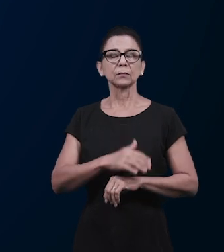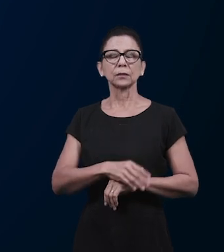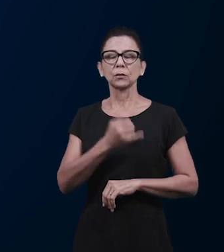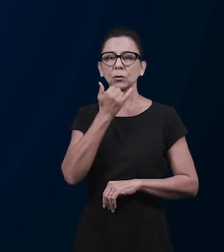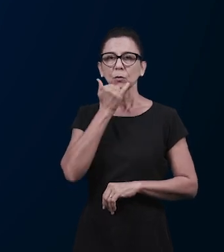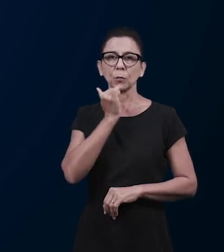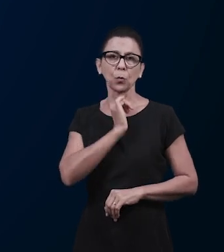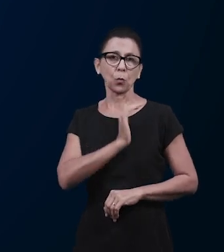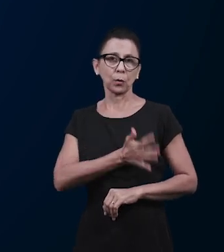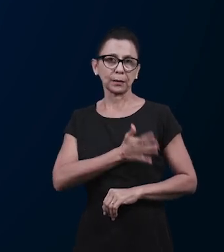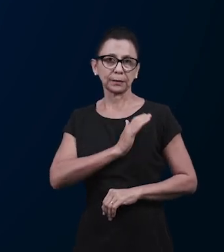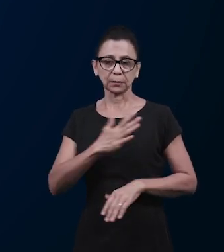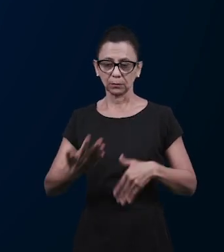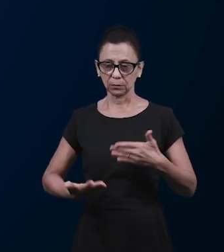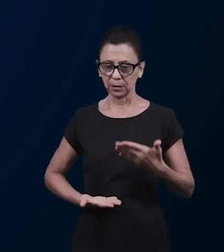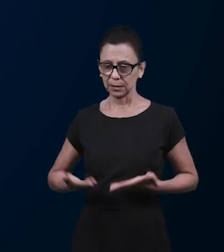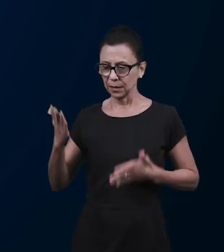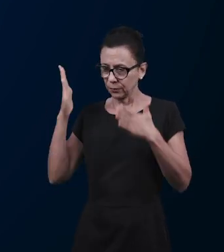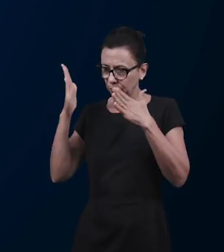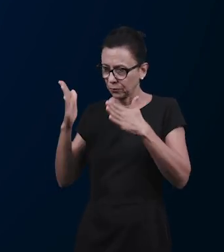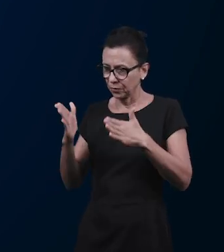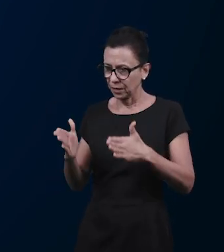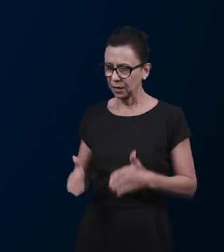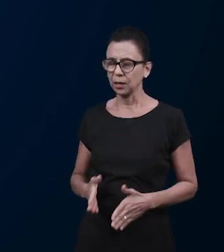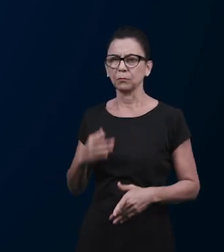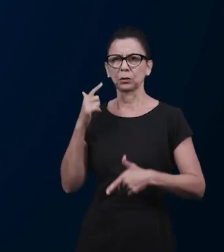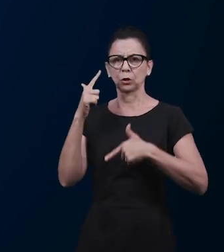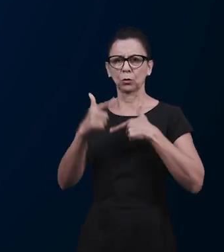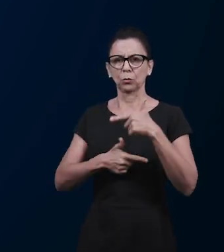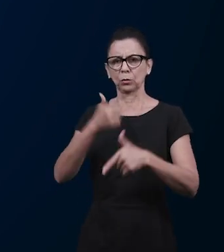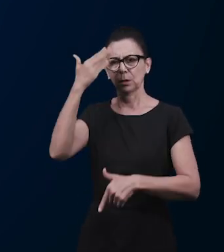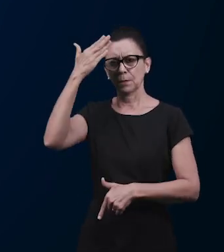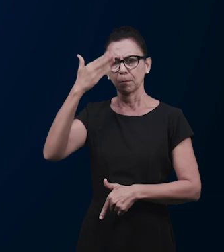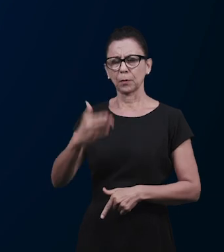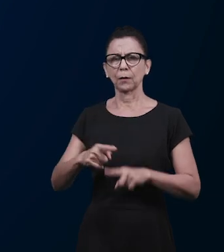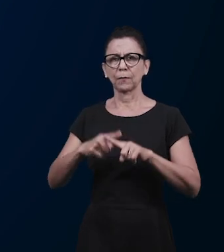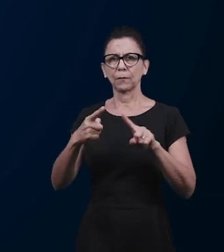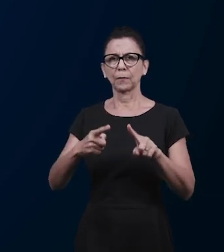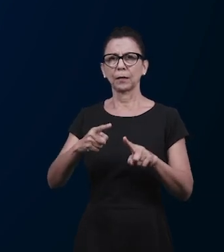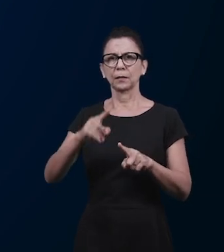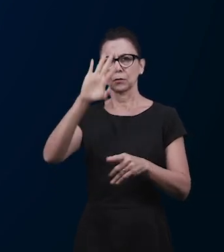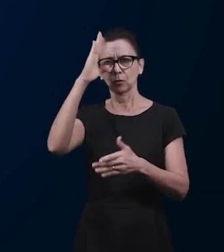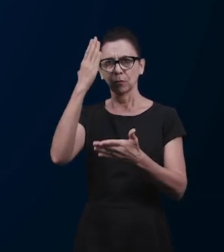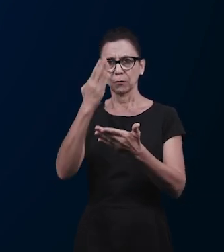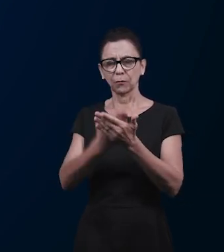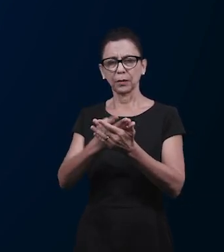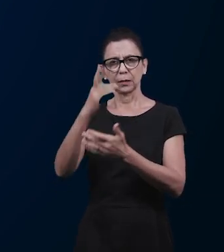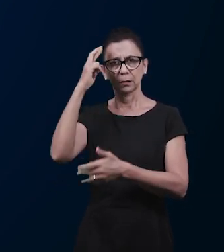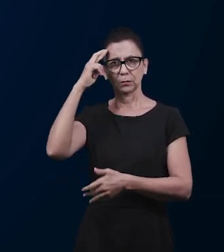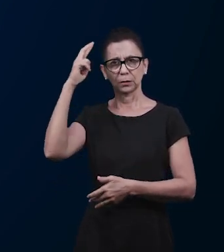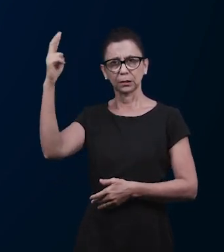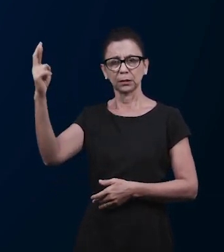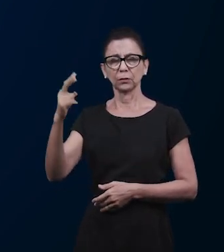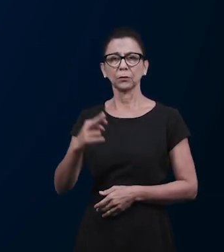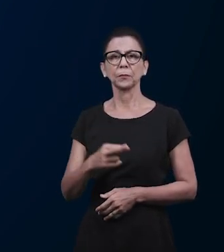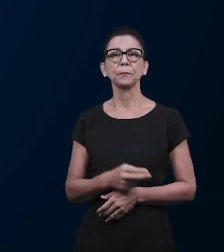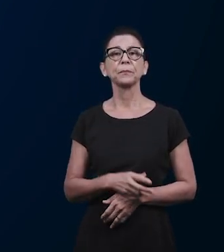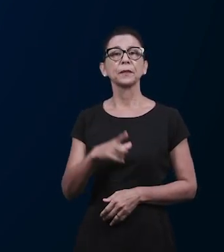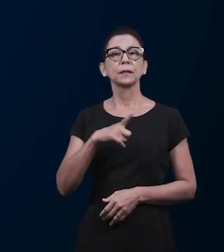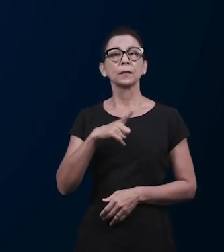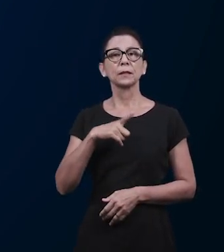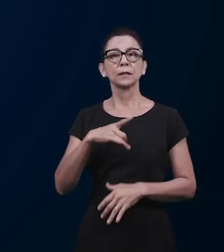as provas, tudo, mas ele confia que Deus está no controle. Tem a palavra